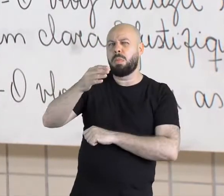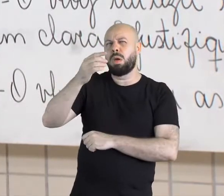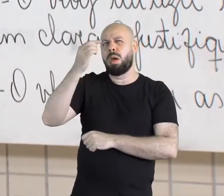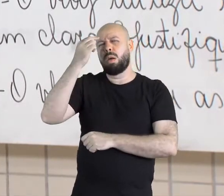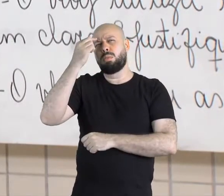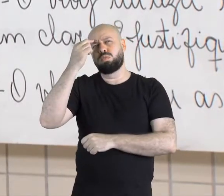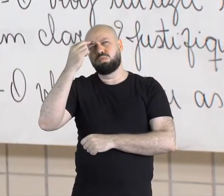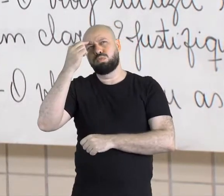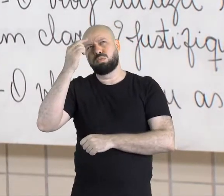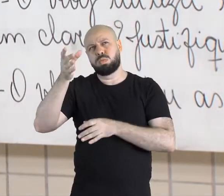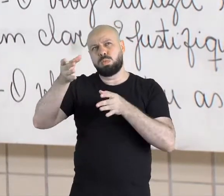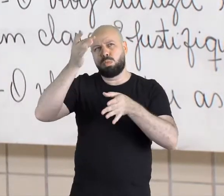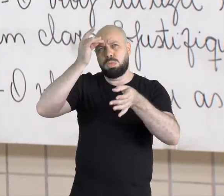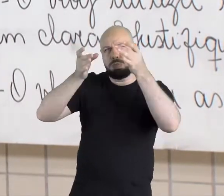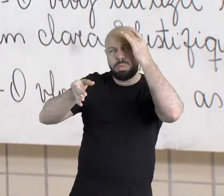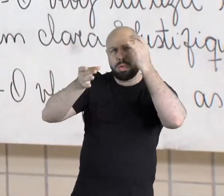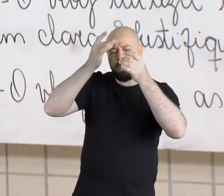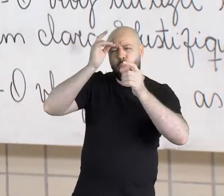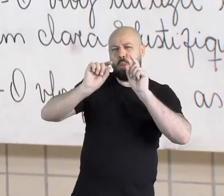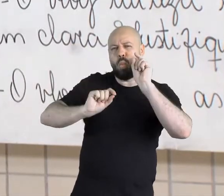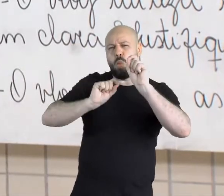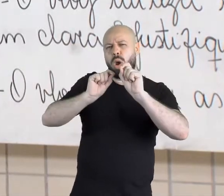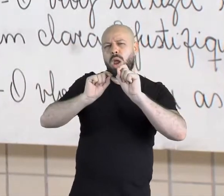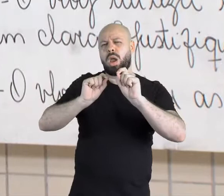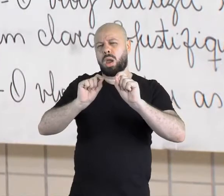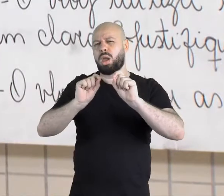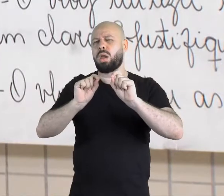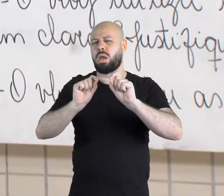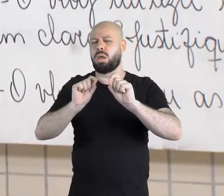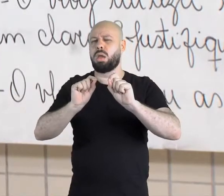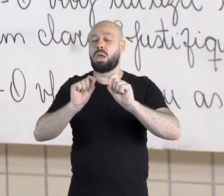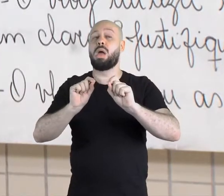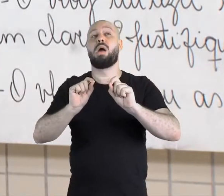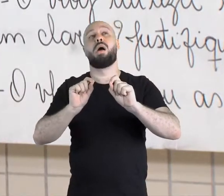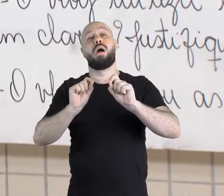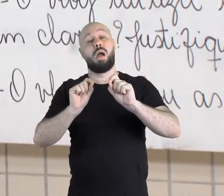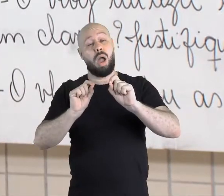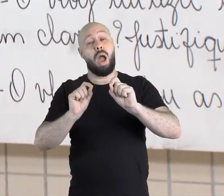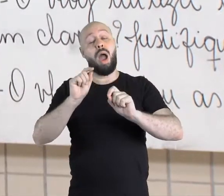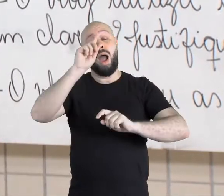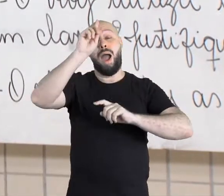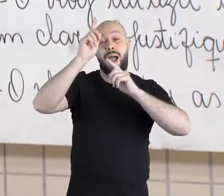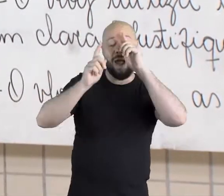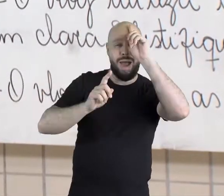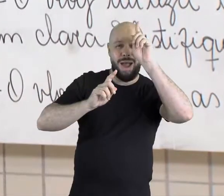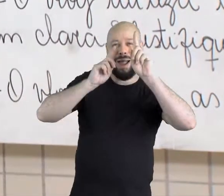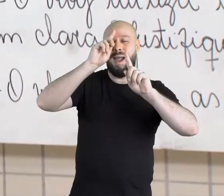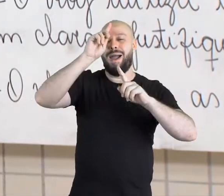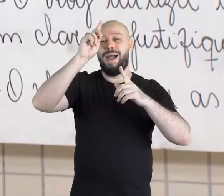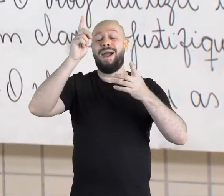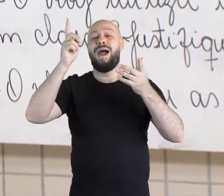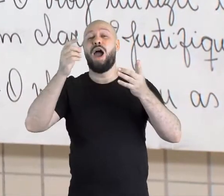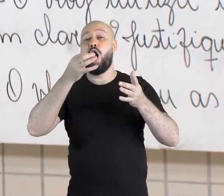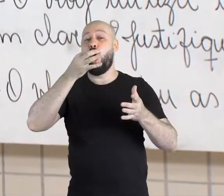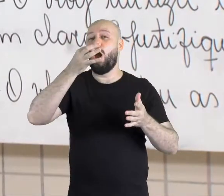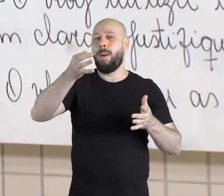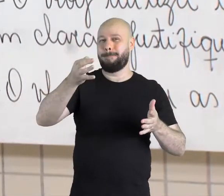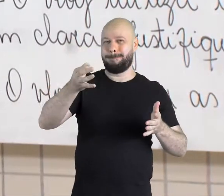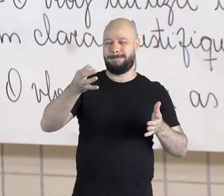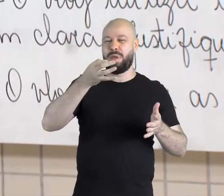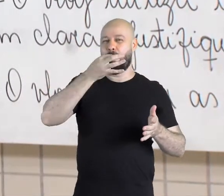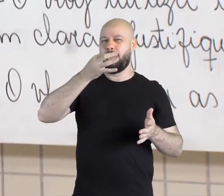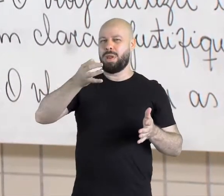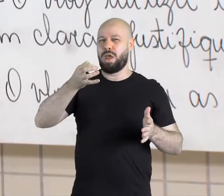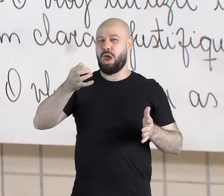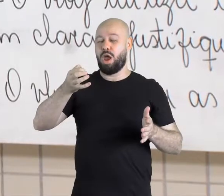que ficou aí na sua cabeça, e vai criar uma opinião sobre esse vlog,